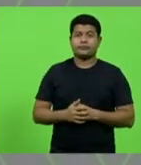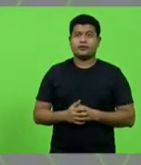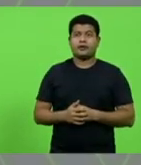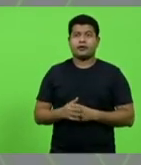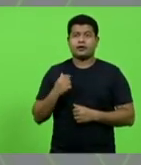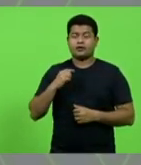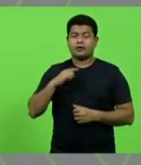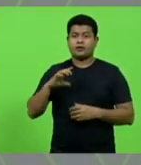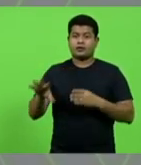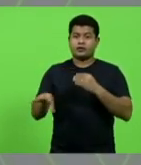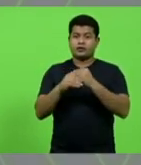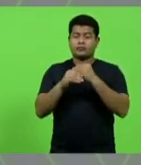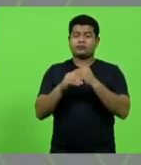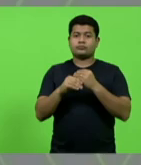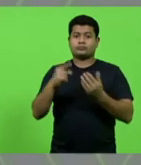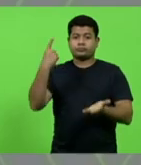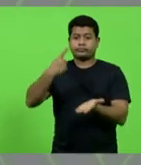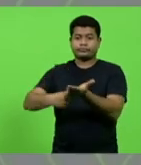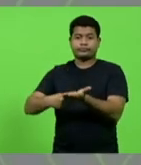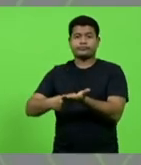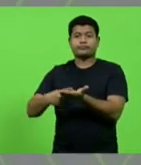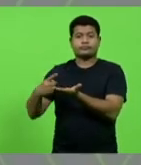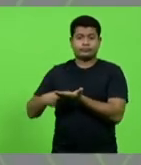emenda desse acórdão, que fala: